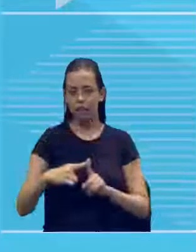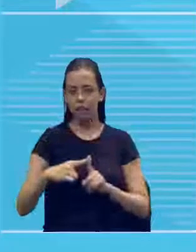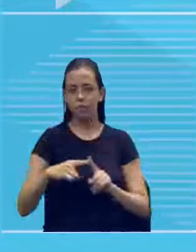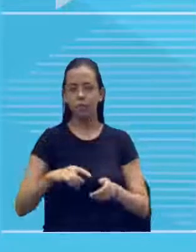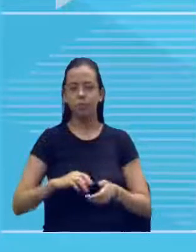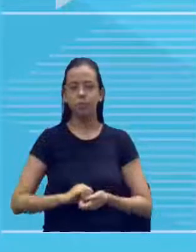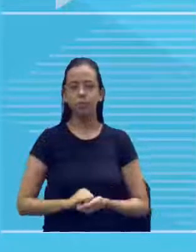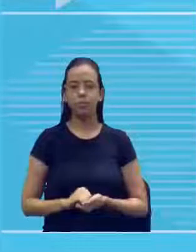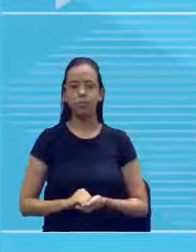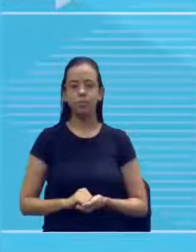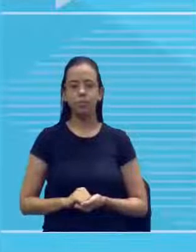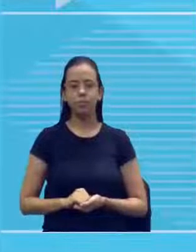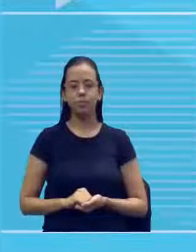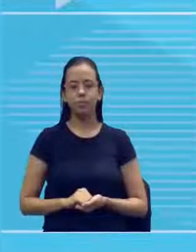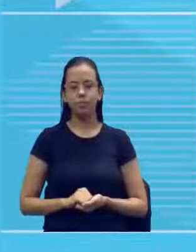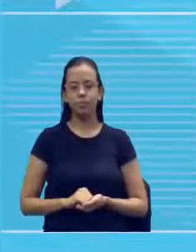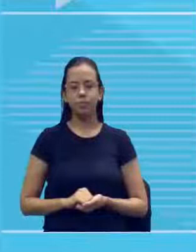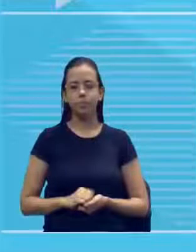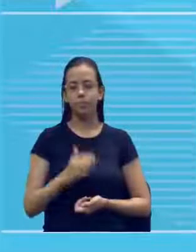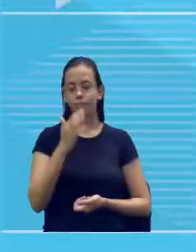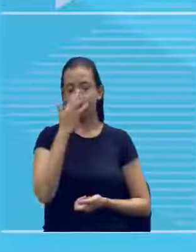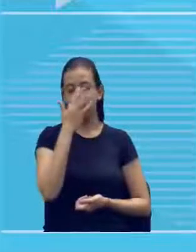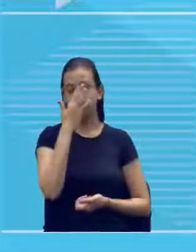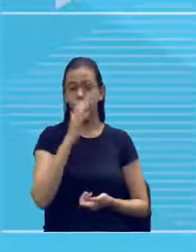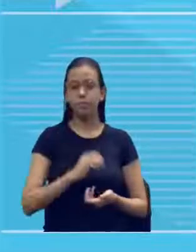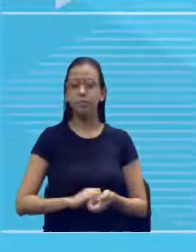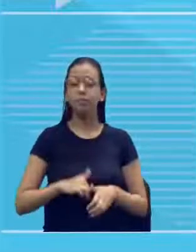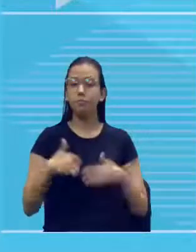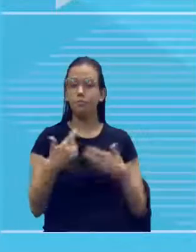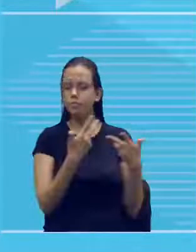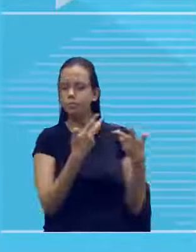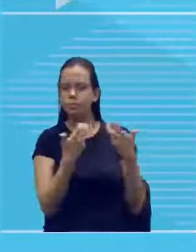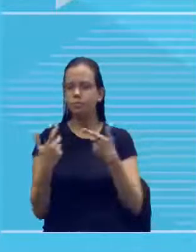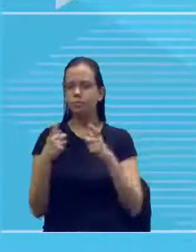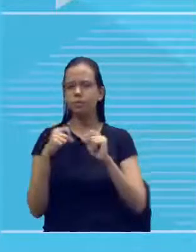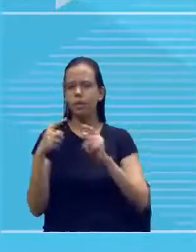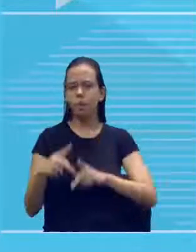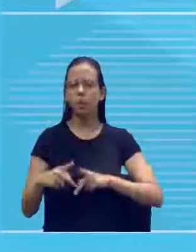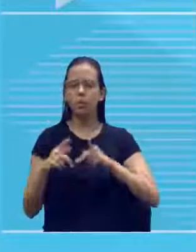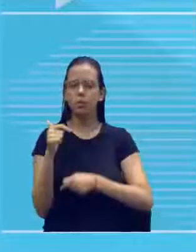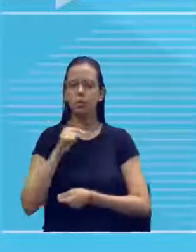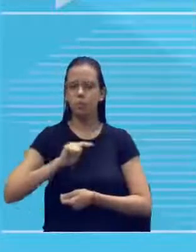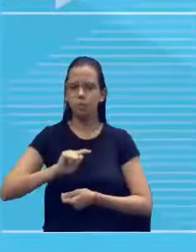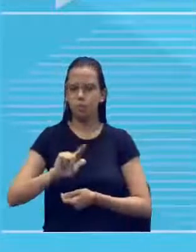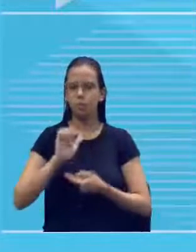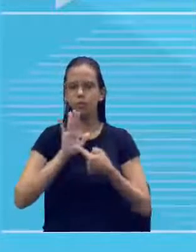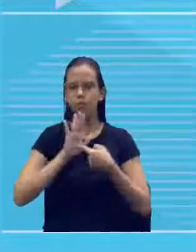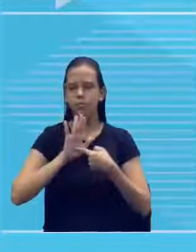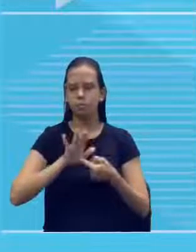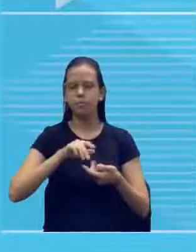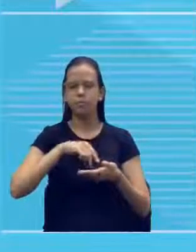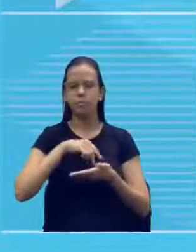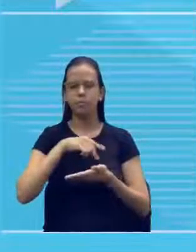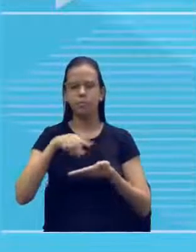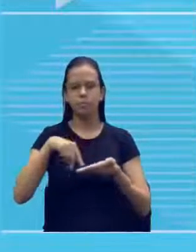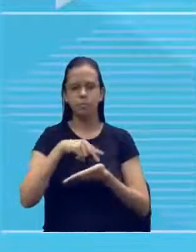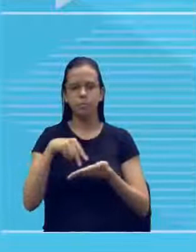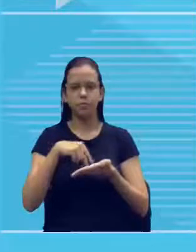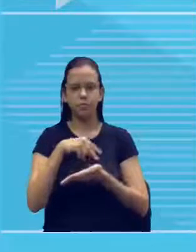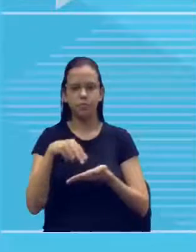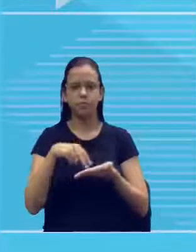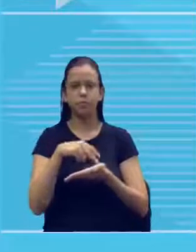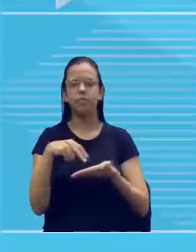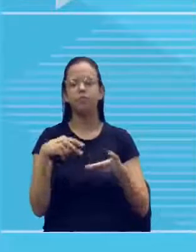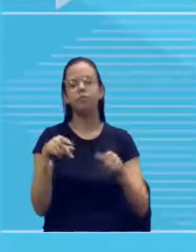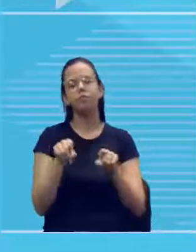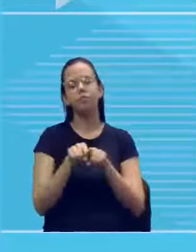só, gente, vendo que os populares continuavam manifestando as suas danças, as